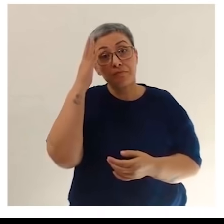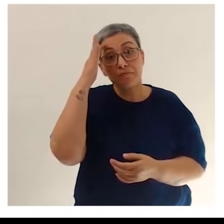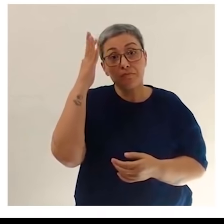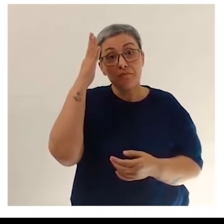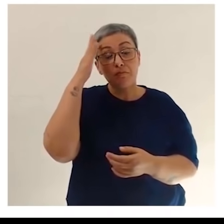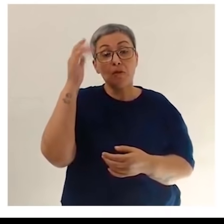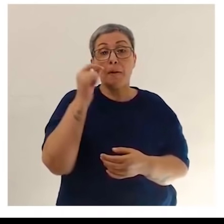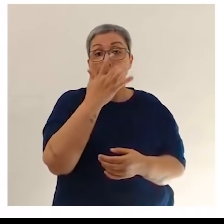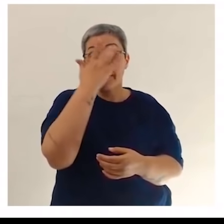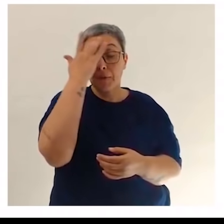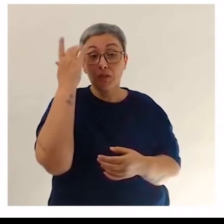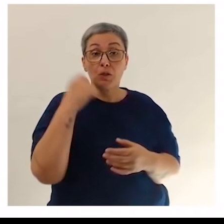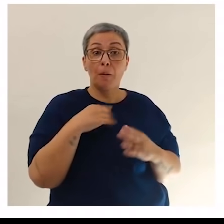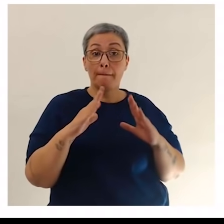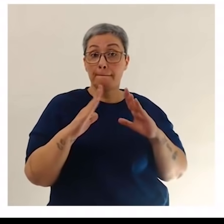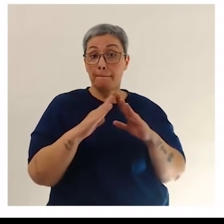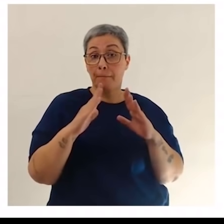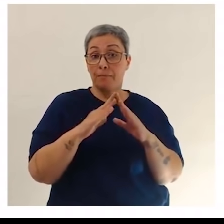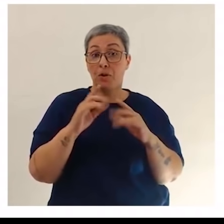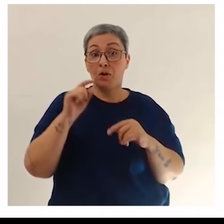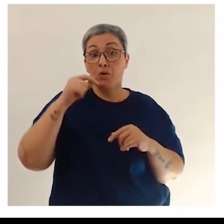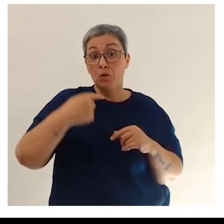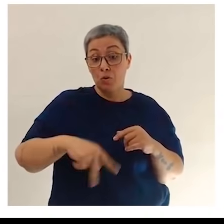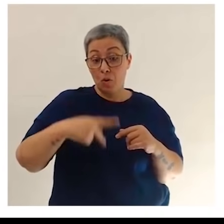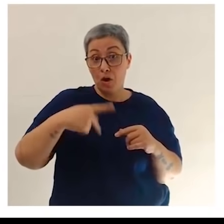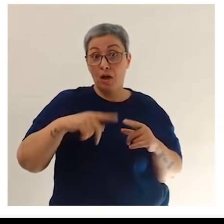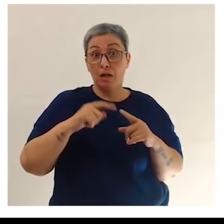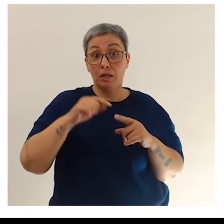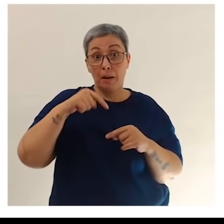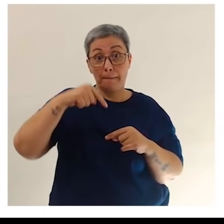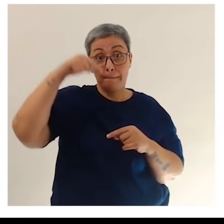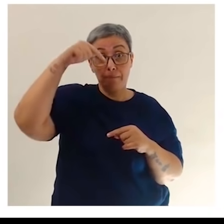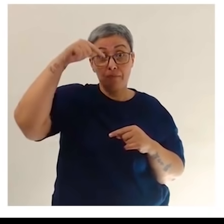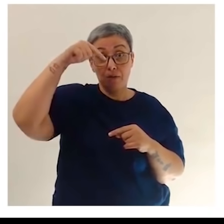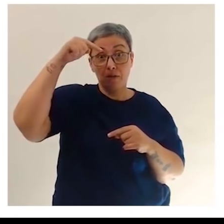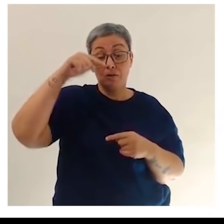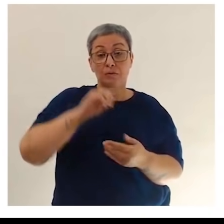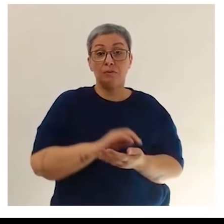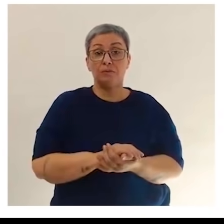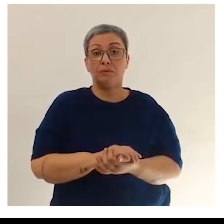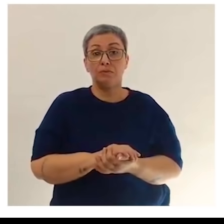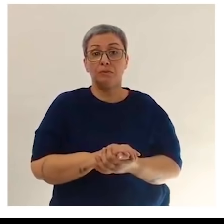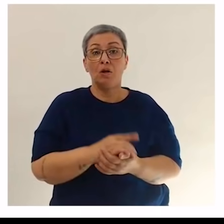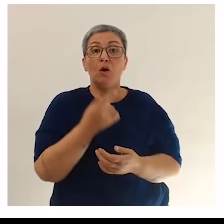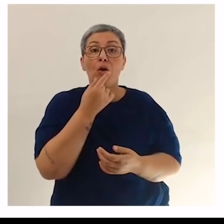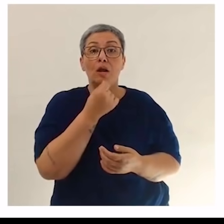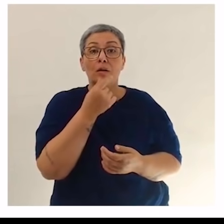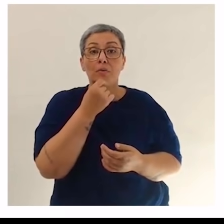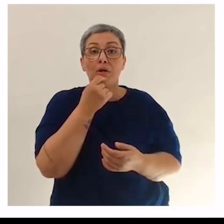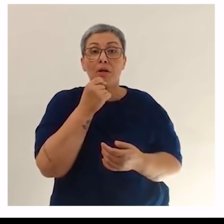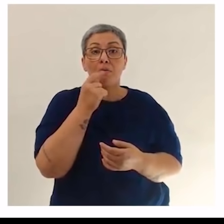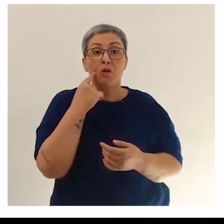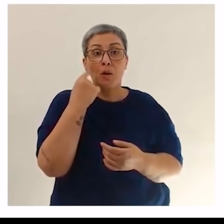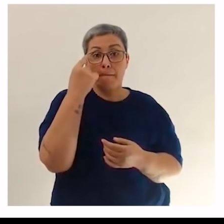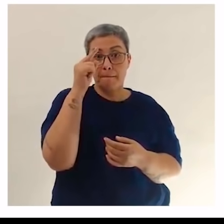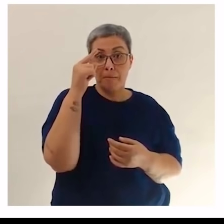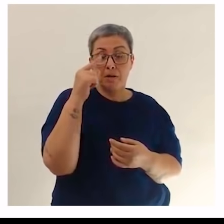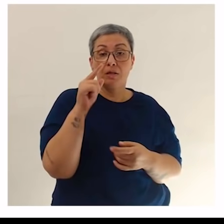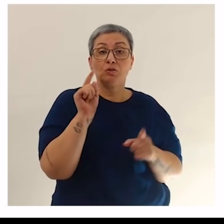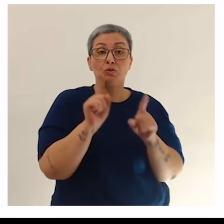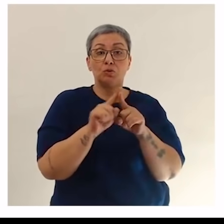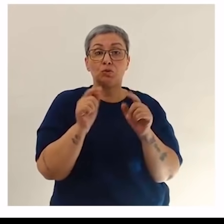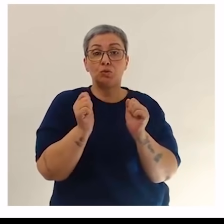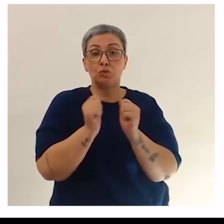Vocês imaginem uma pessoa que mora aqui, nessa parte de cima, deixa para eu pegar o lápis aqui, para ir marcando